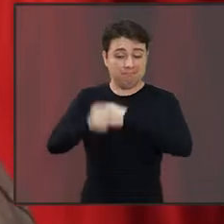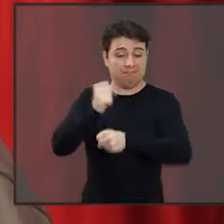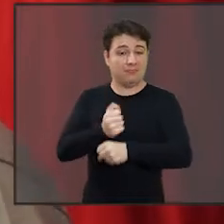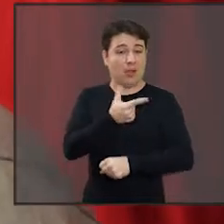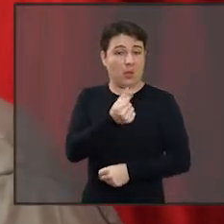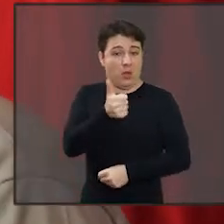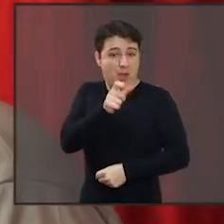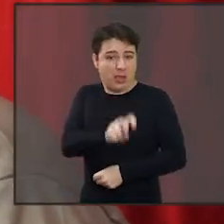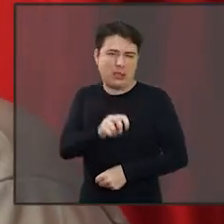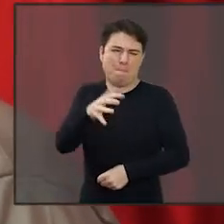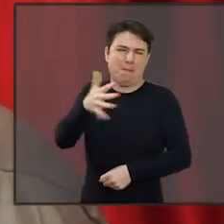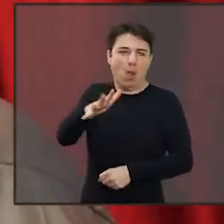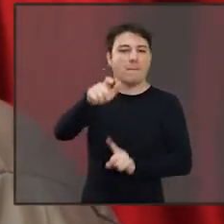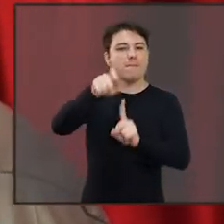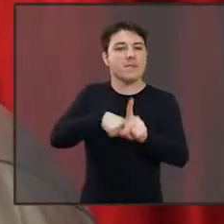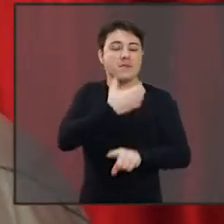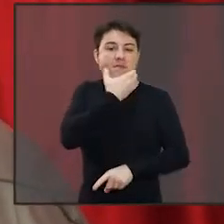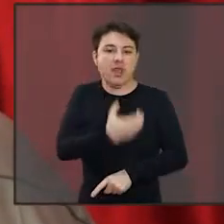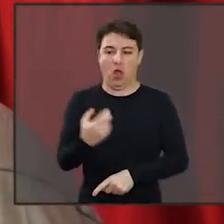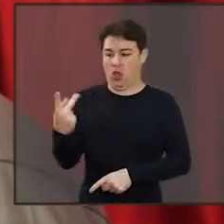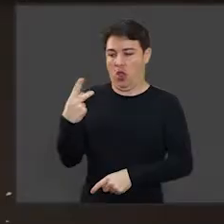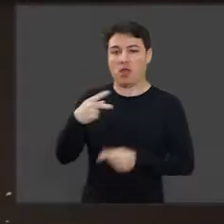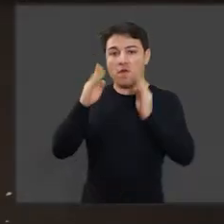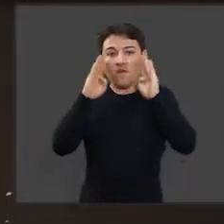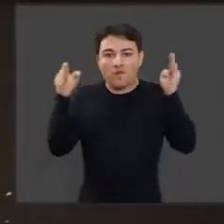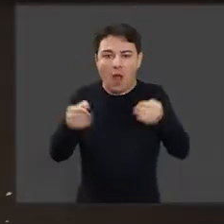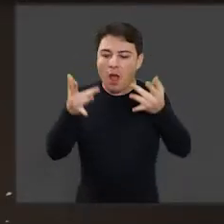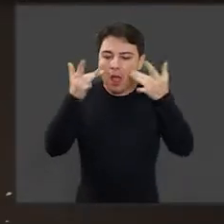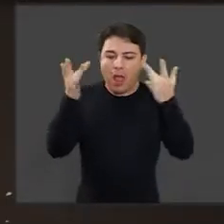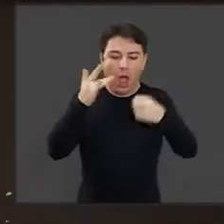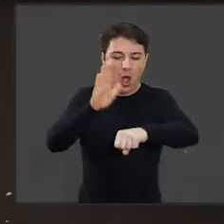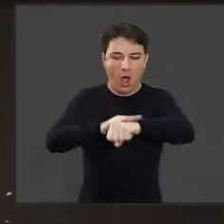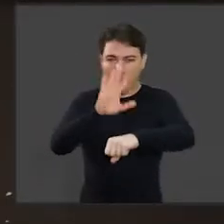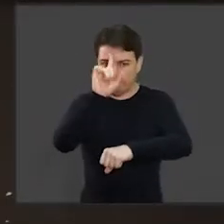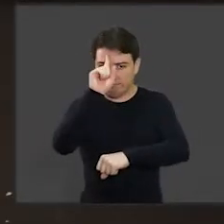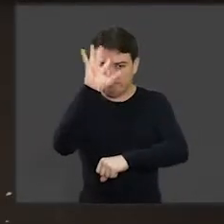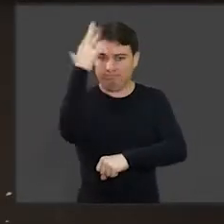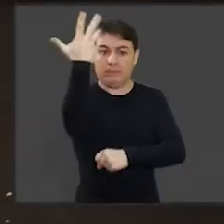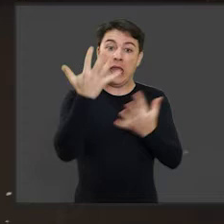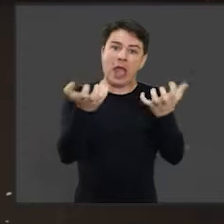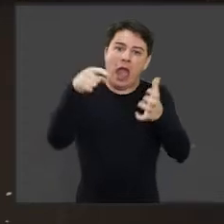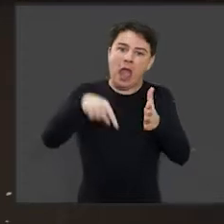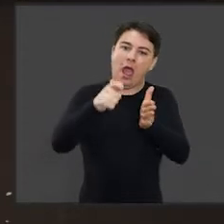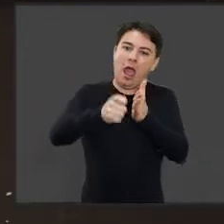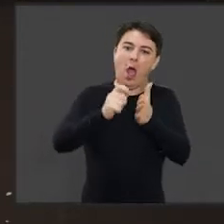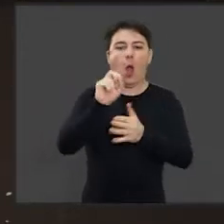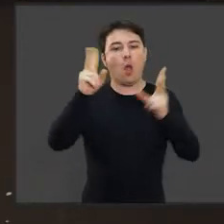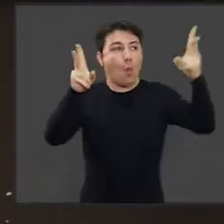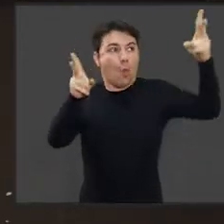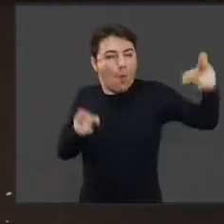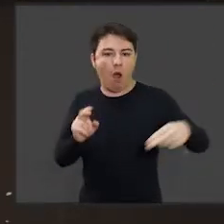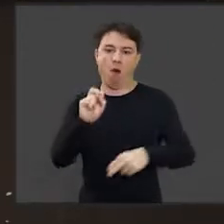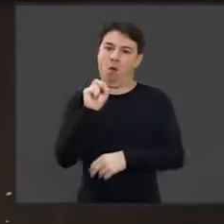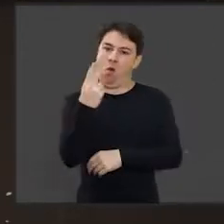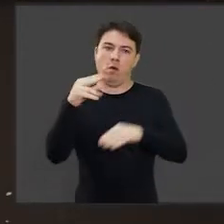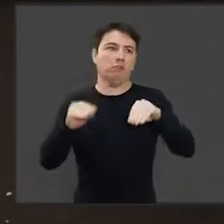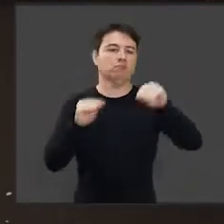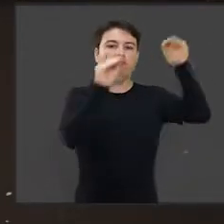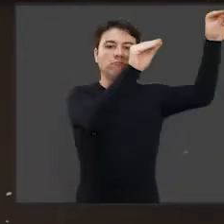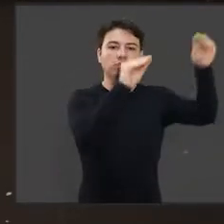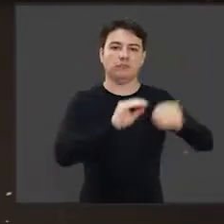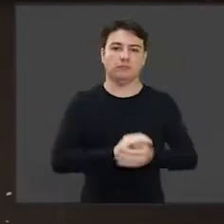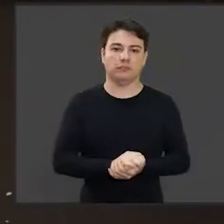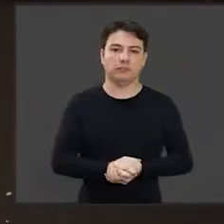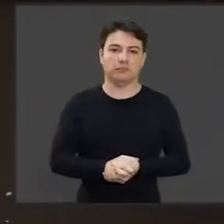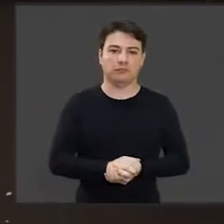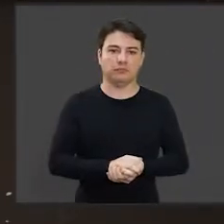que a gente estava tão instigado pela linguagem do improviso, que a gente falou, ou a gente dá um jeito de fazer isso em Araraquara, ou a gente muda para São